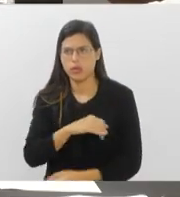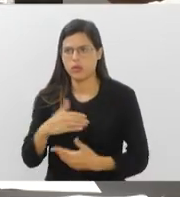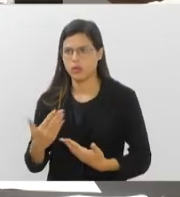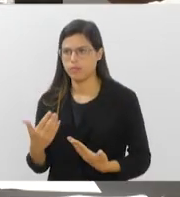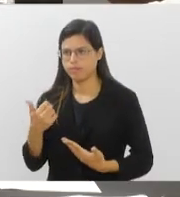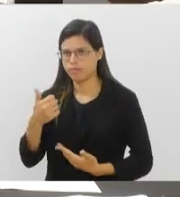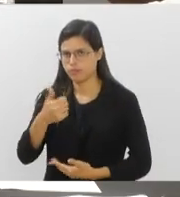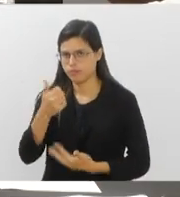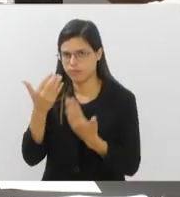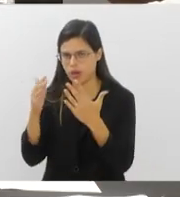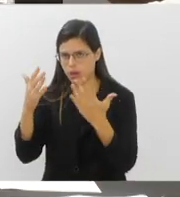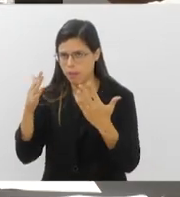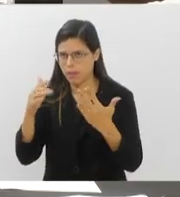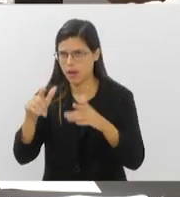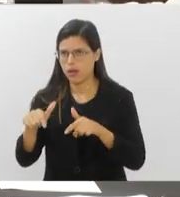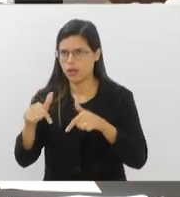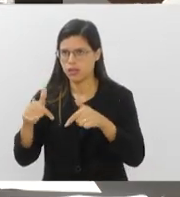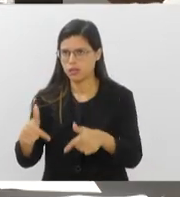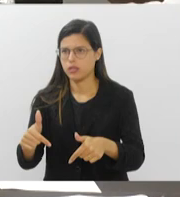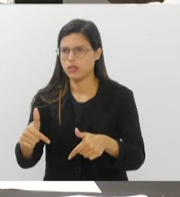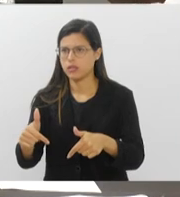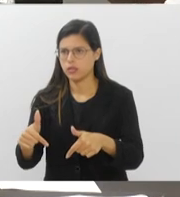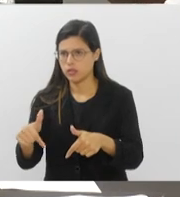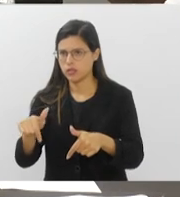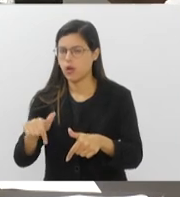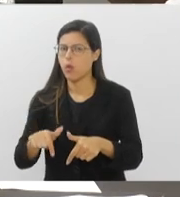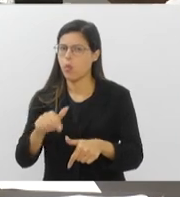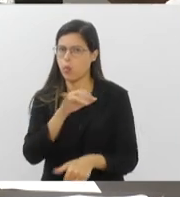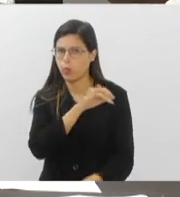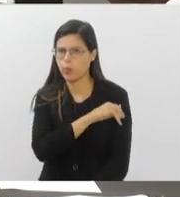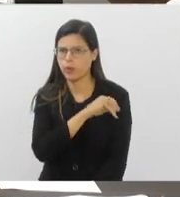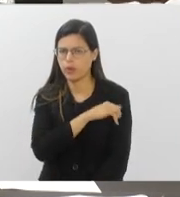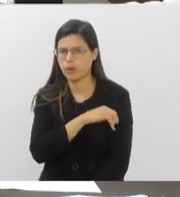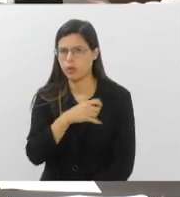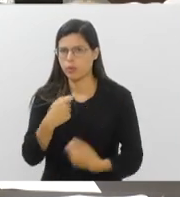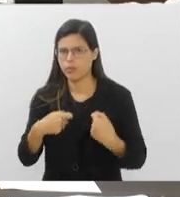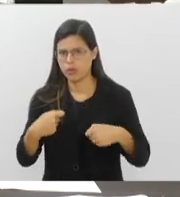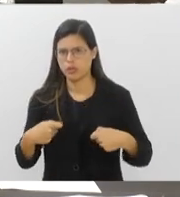pela iniciativa, de fato uma discussão de vanguarda que o Rio de Janeiro precisa